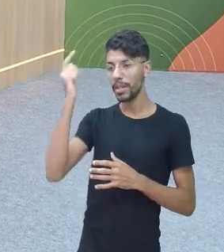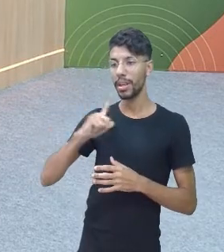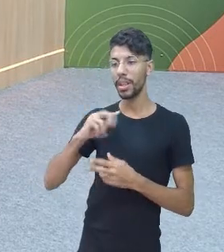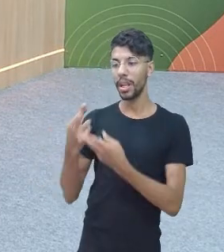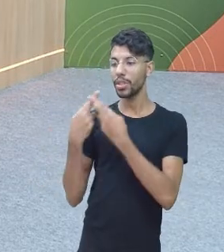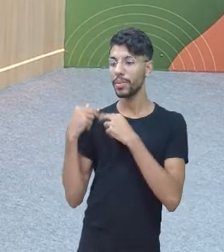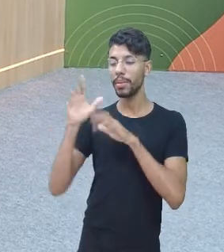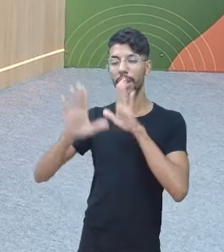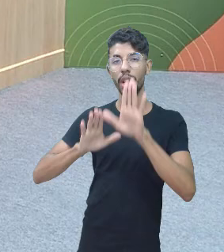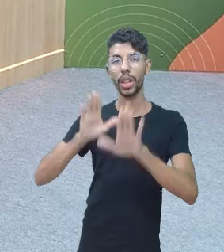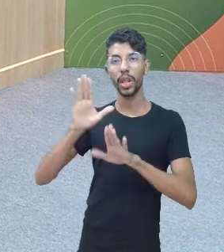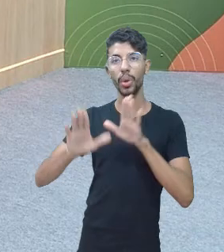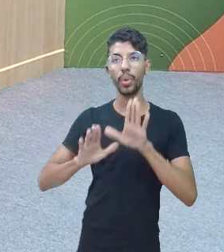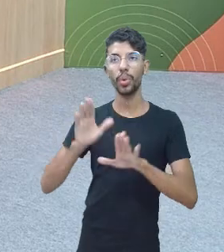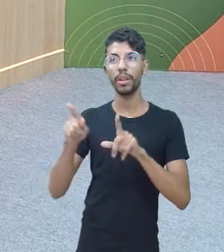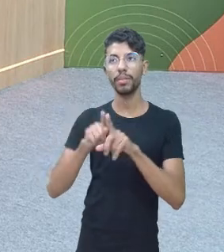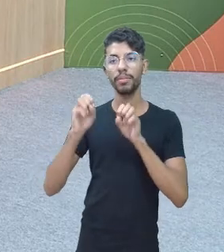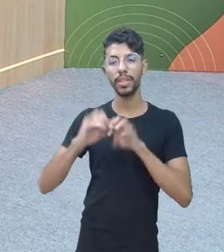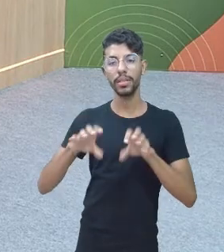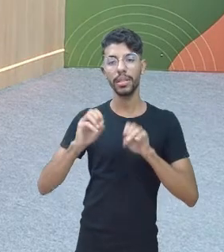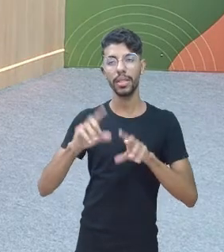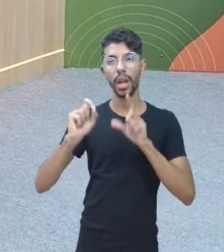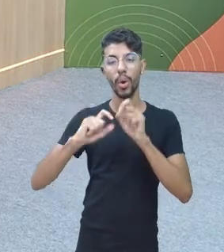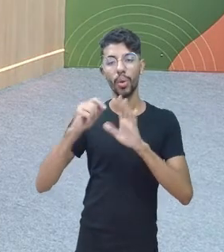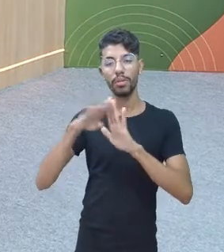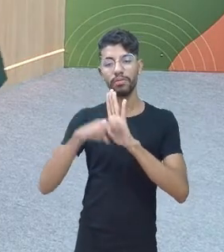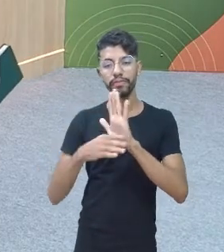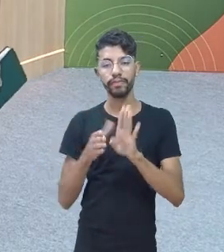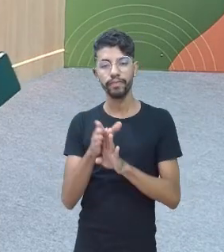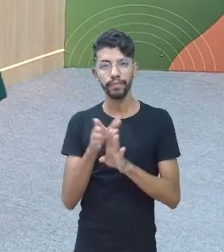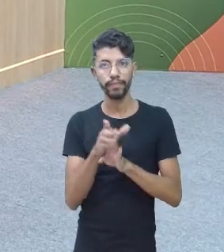sendo passado ali no manual de instruções ou no tutorial.